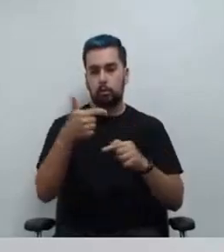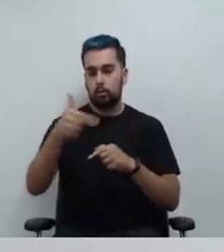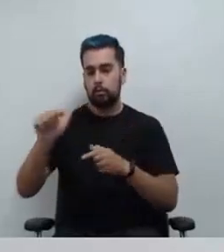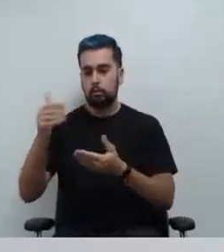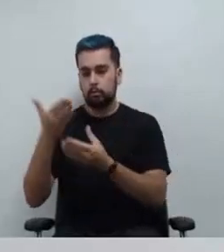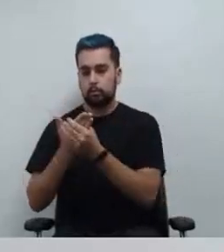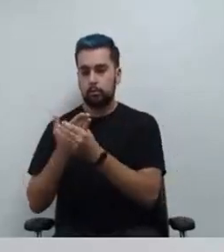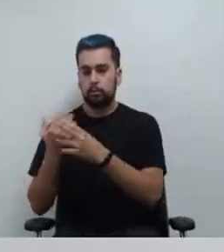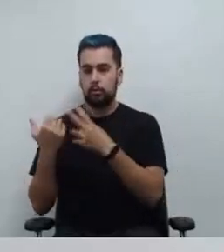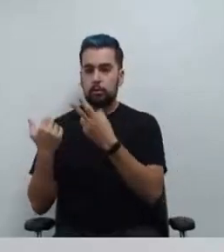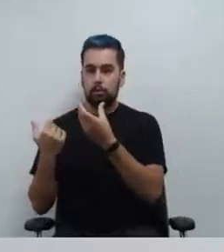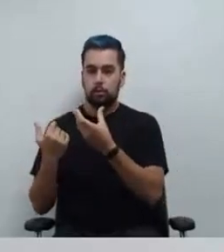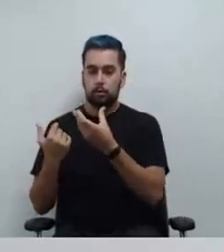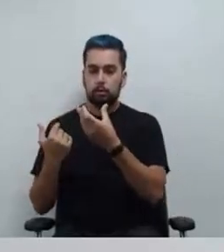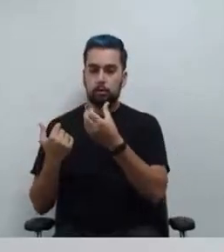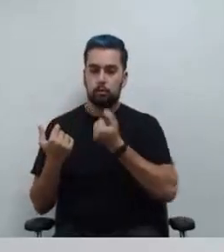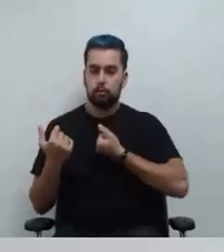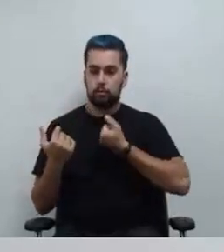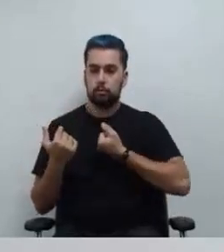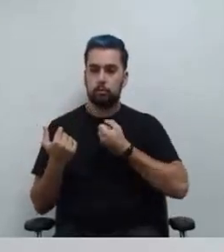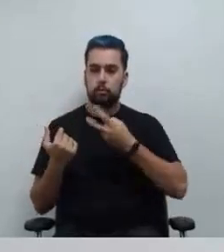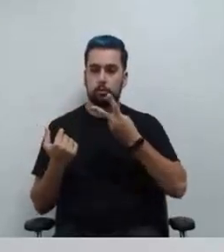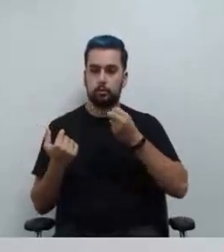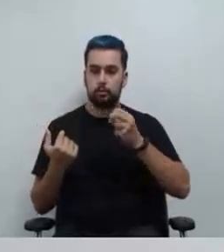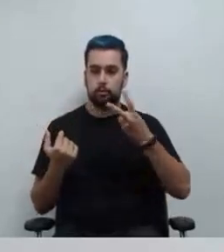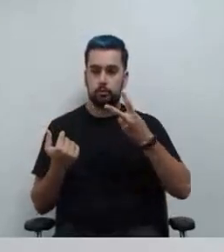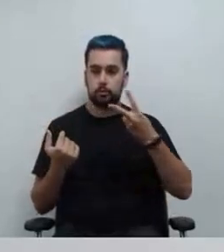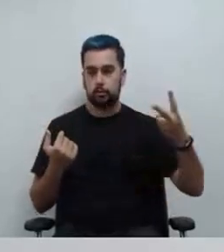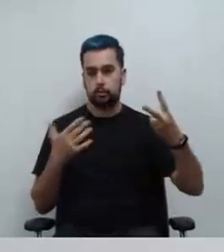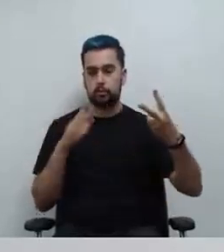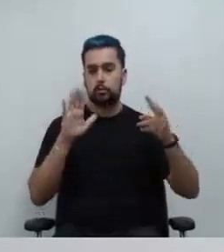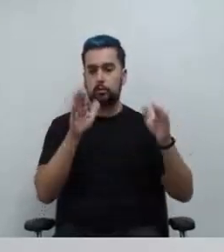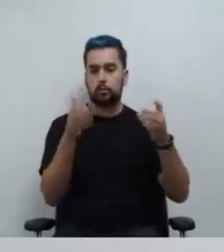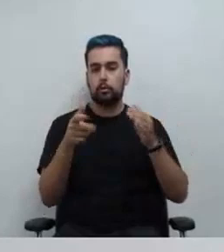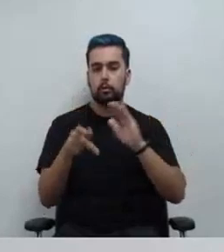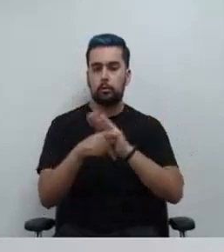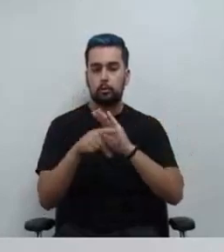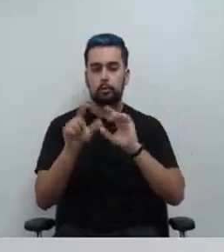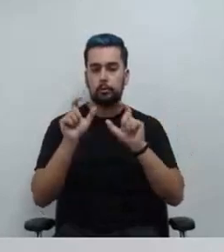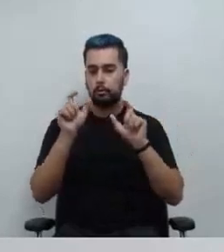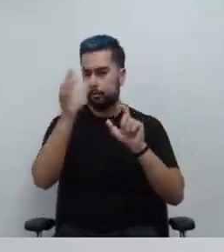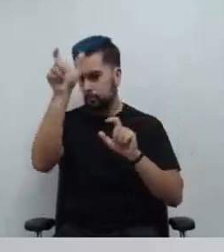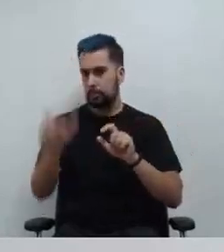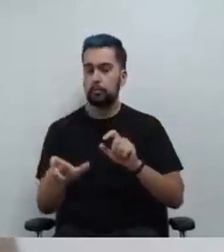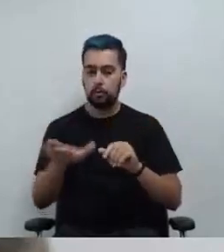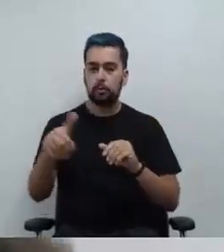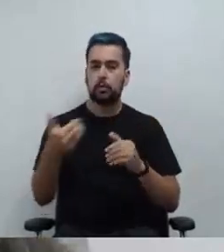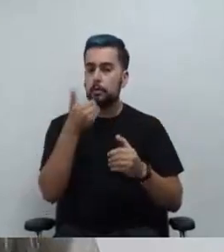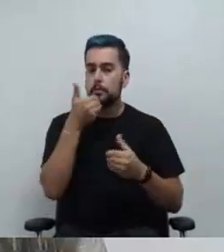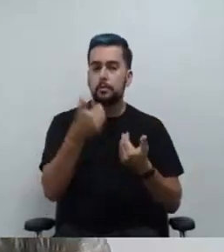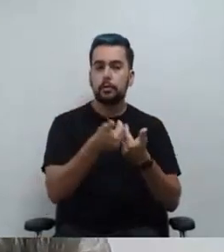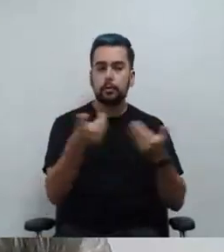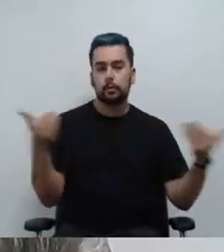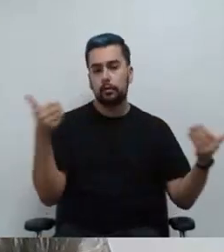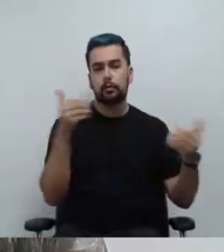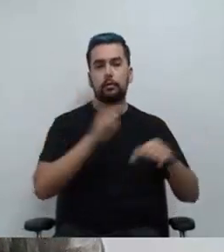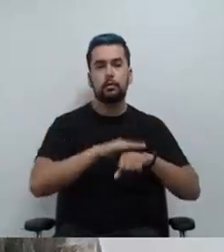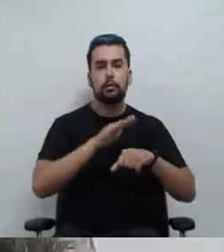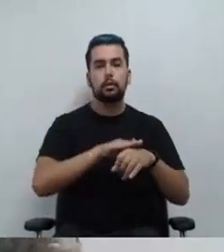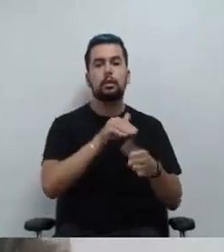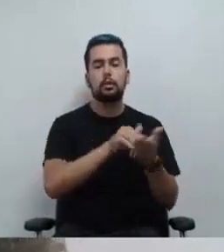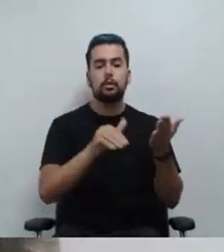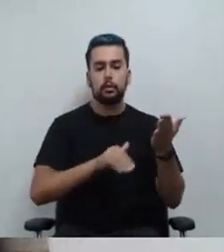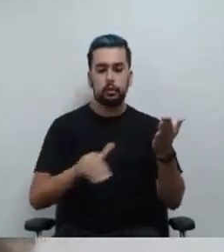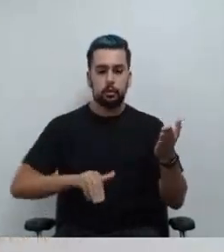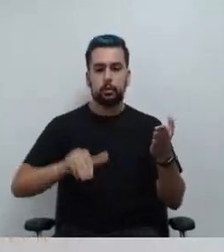SEI 3.234/2022. Tem como interessada a Isadora Brandão Araújo da Silva. Assunto aqui, pedido de afastamento para exercer o cargo da Secretaria